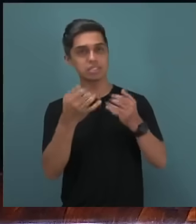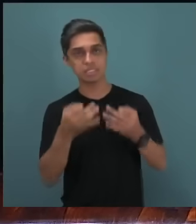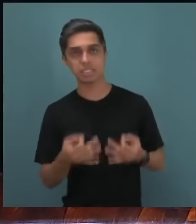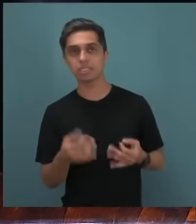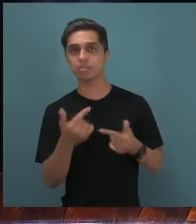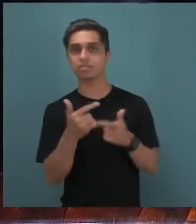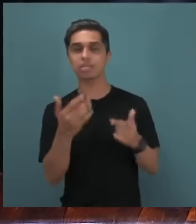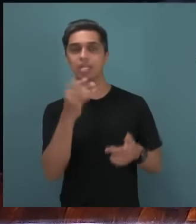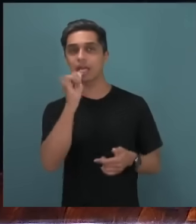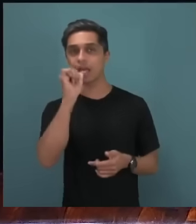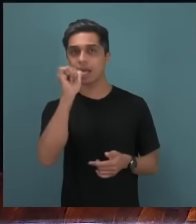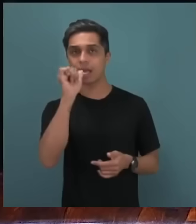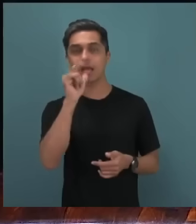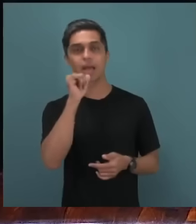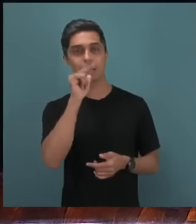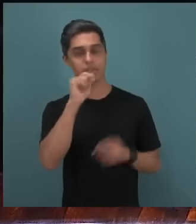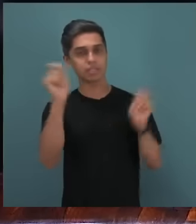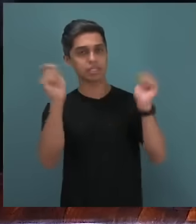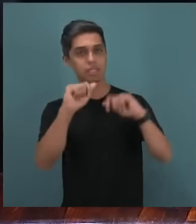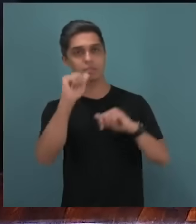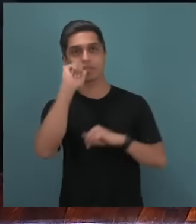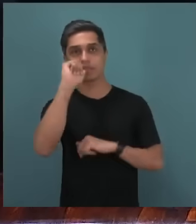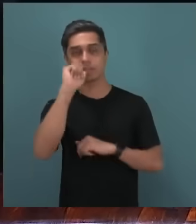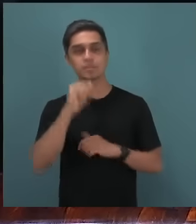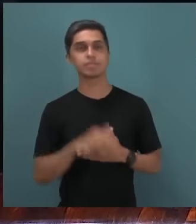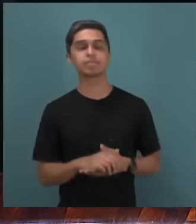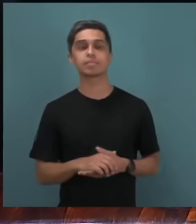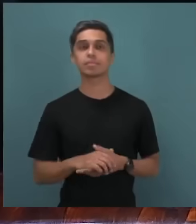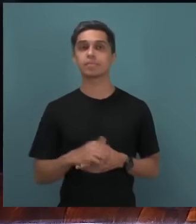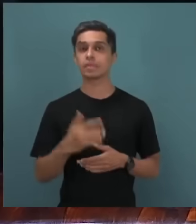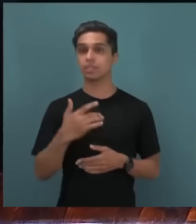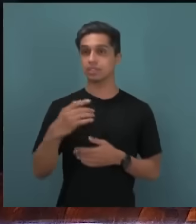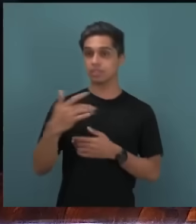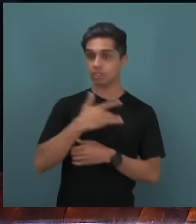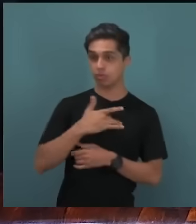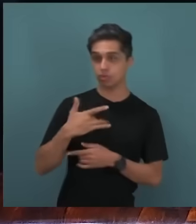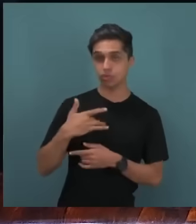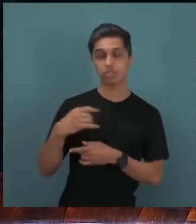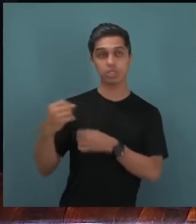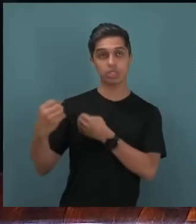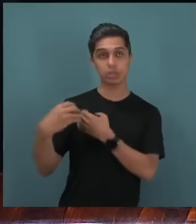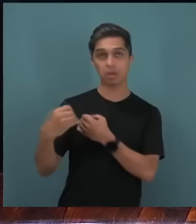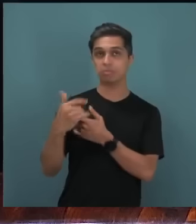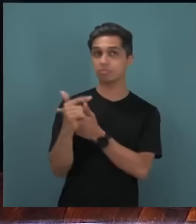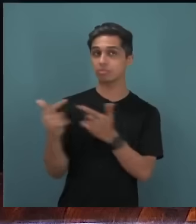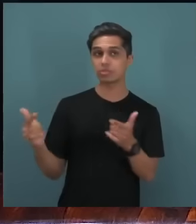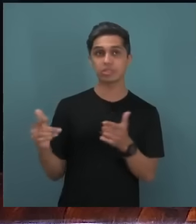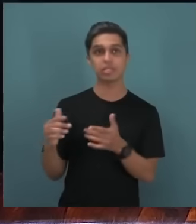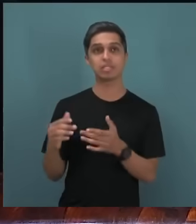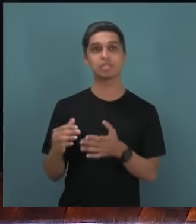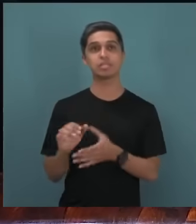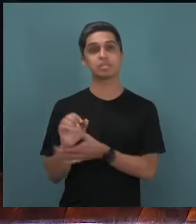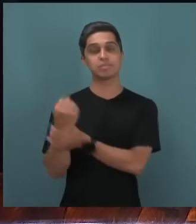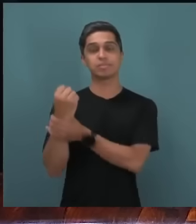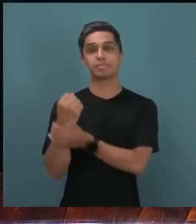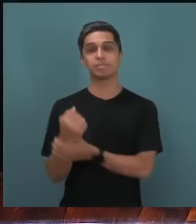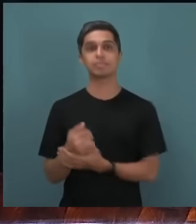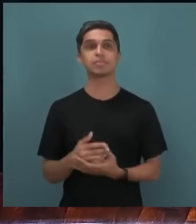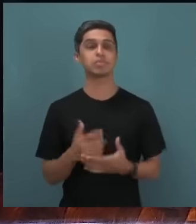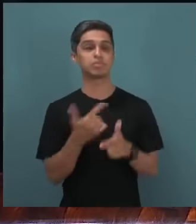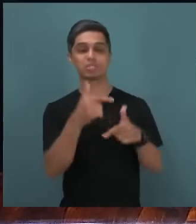potável, acesso à saúde e à educação também não, e não têm emprego